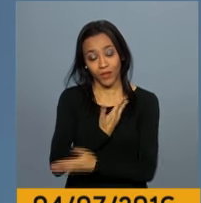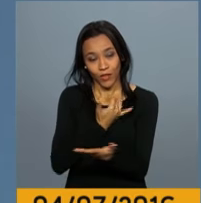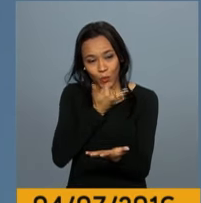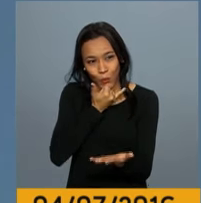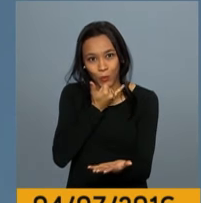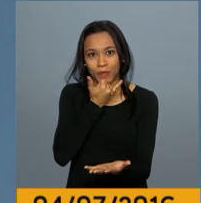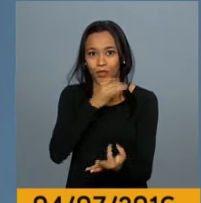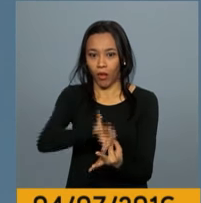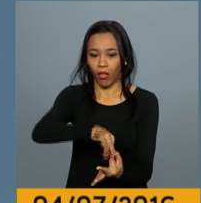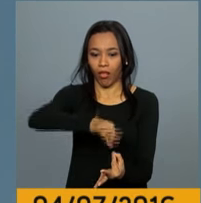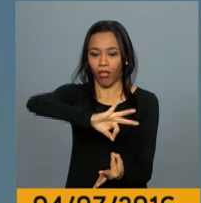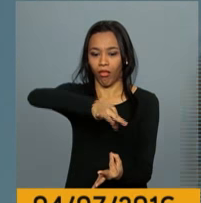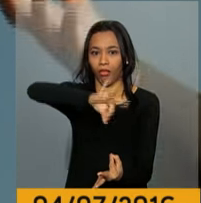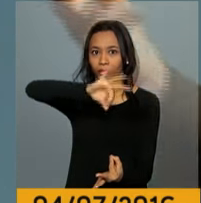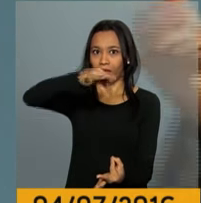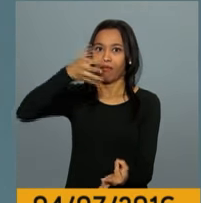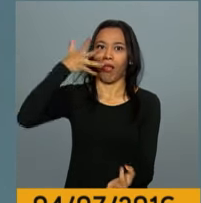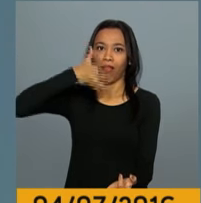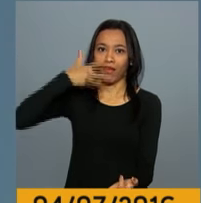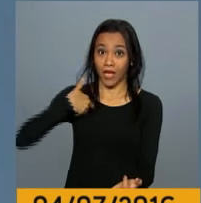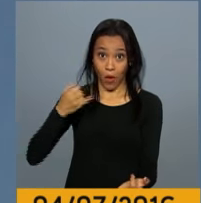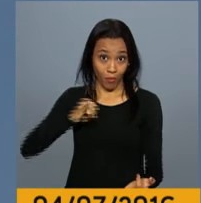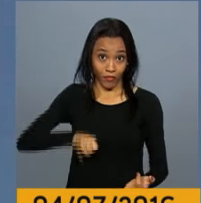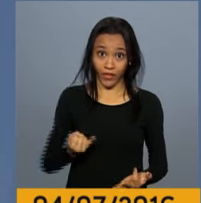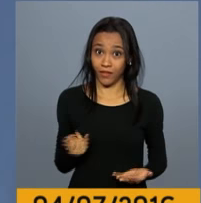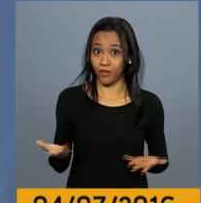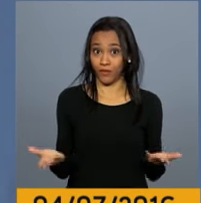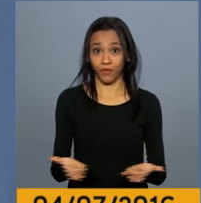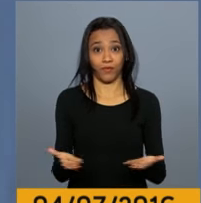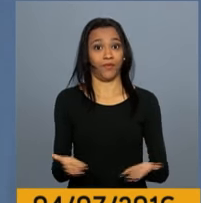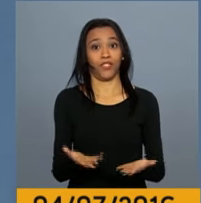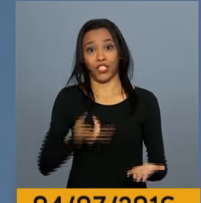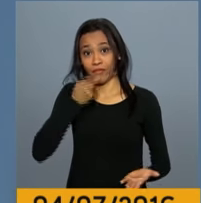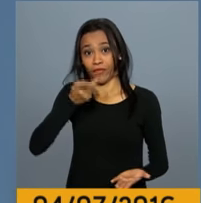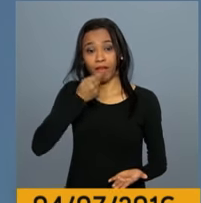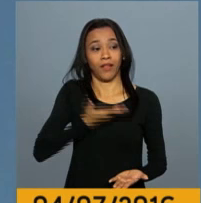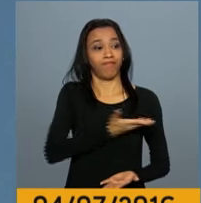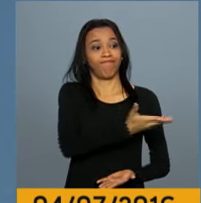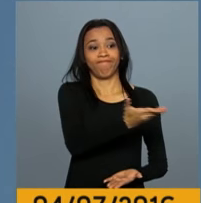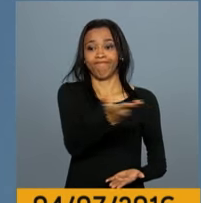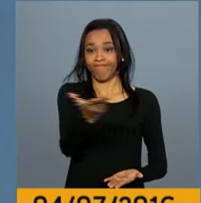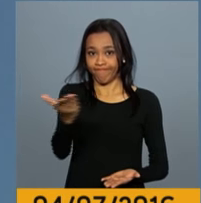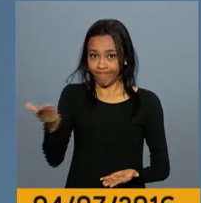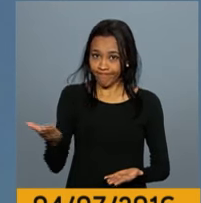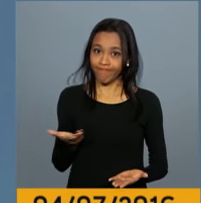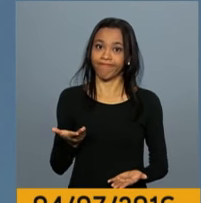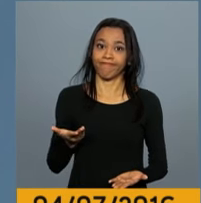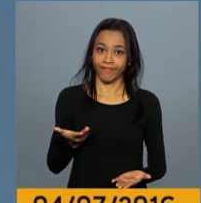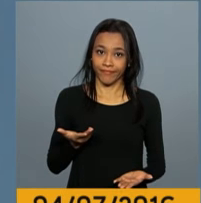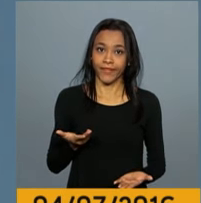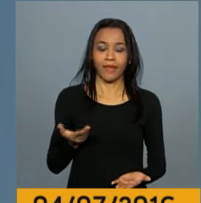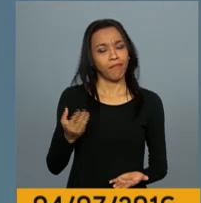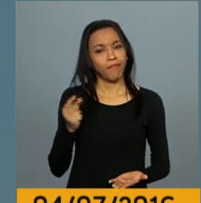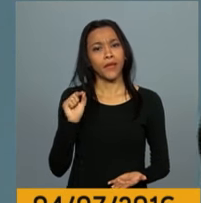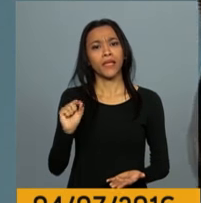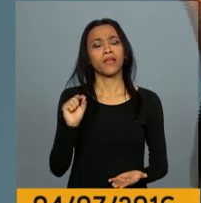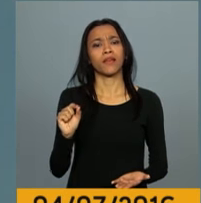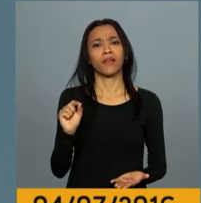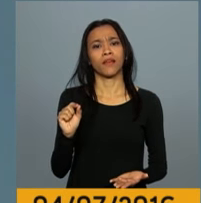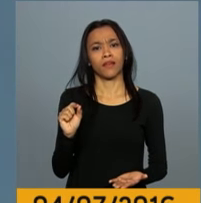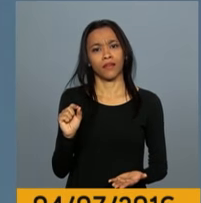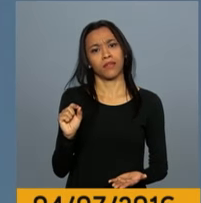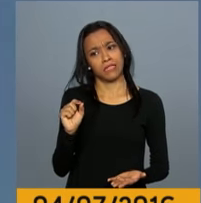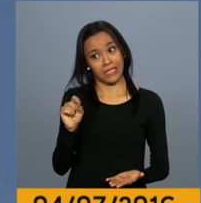estou me alongando um pouco, mas é que é a oportunidade de eu poder dizer alguma coisa para que seja,